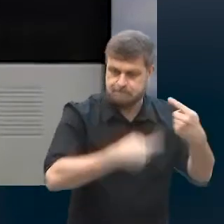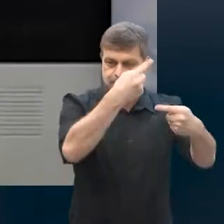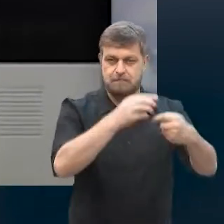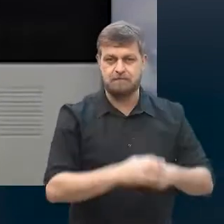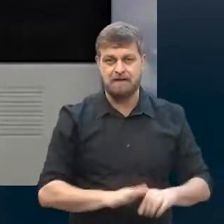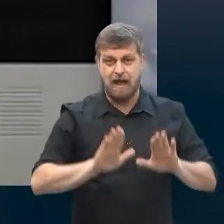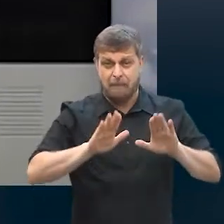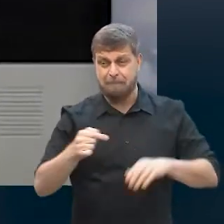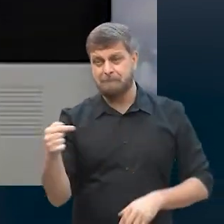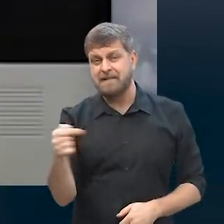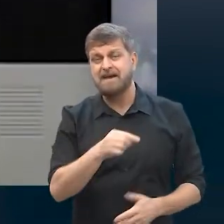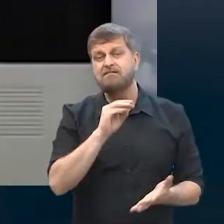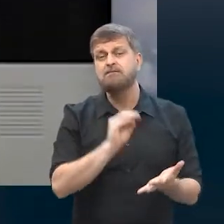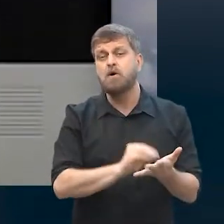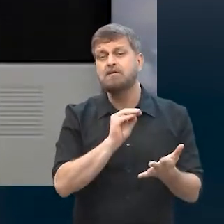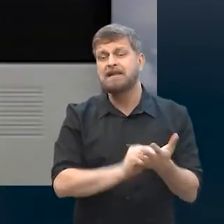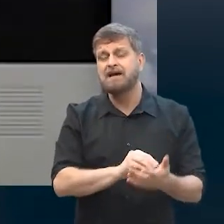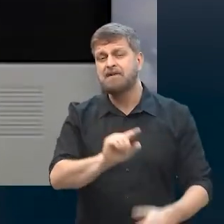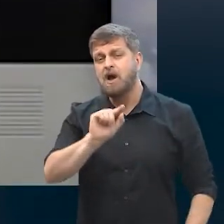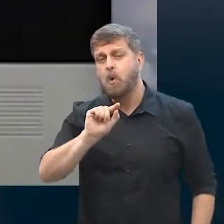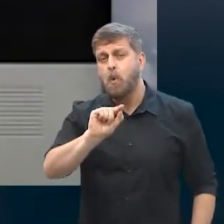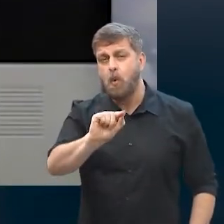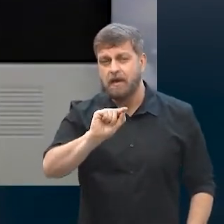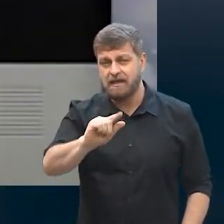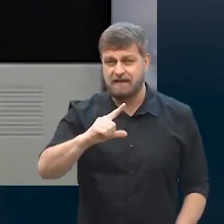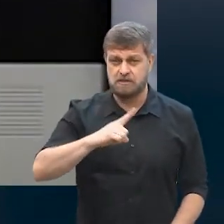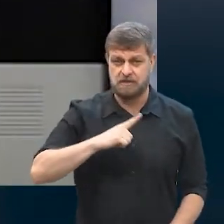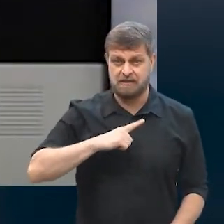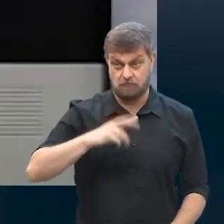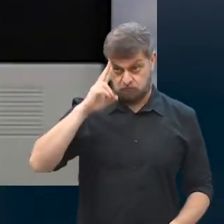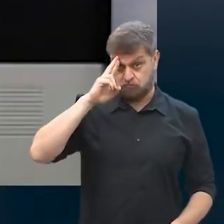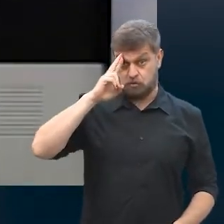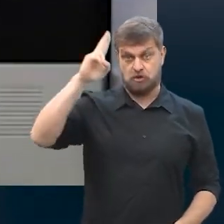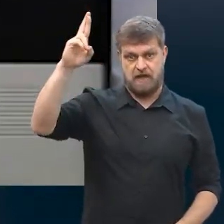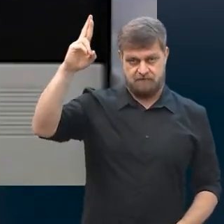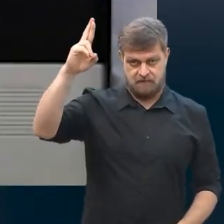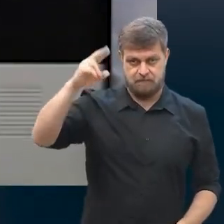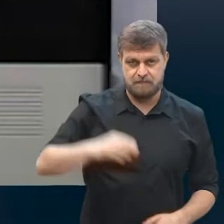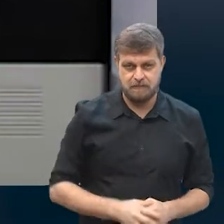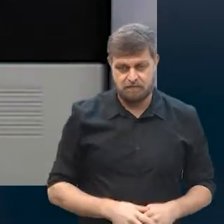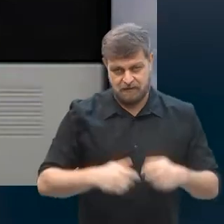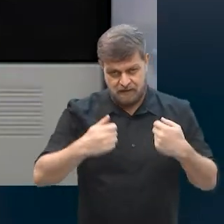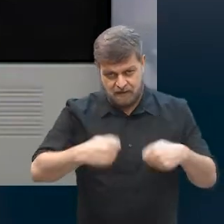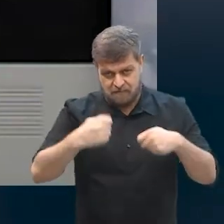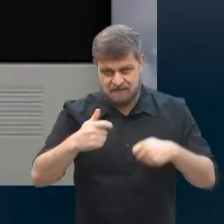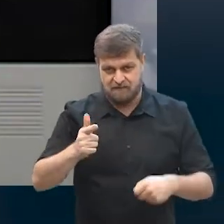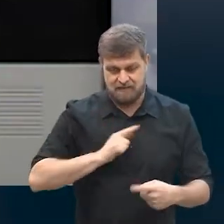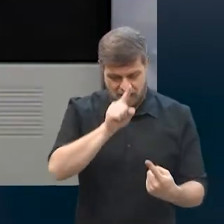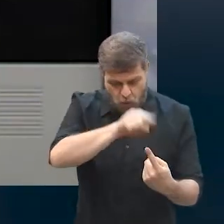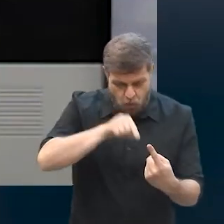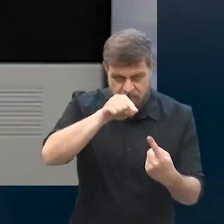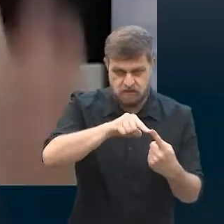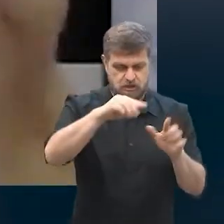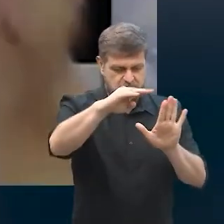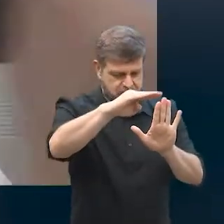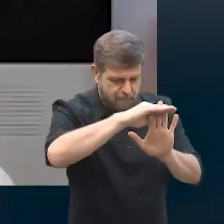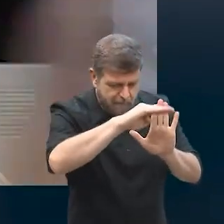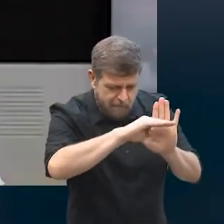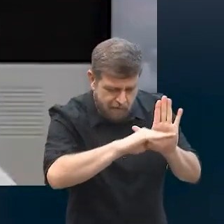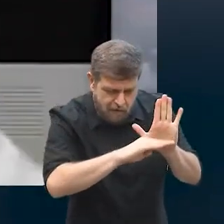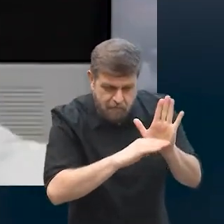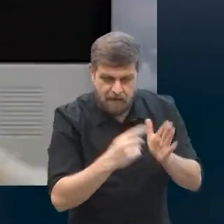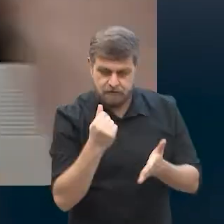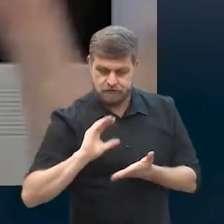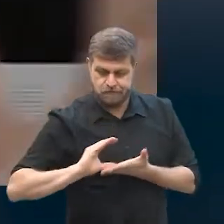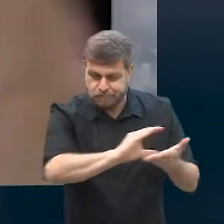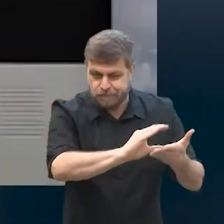mas a empresa precisava de um dono, precisava de meta, precisava de rumo, precisava de